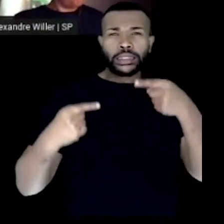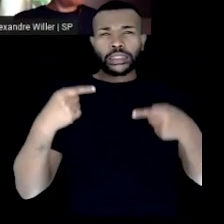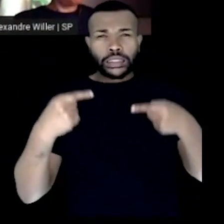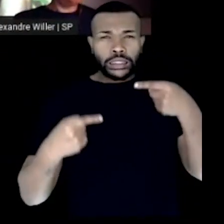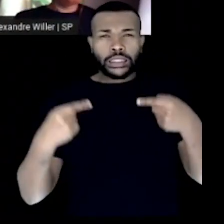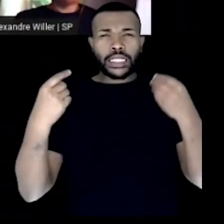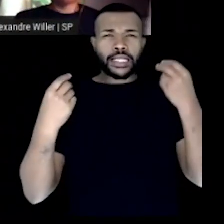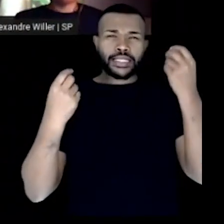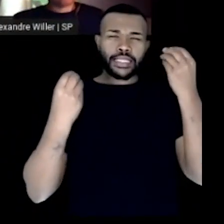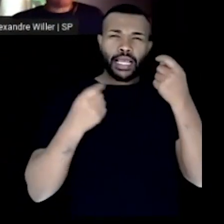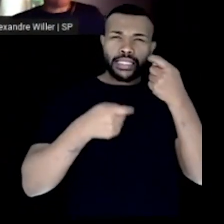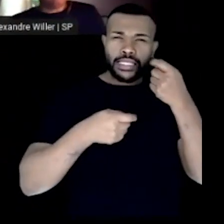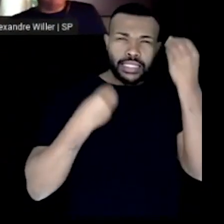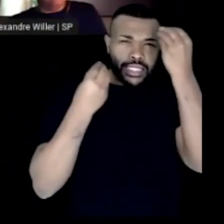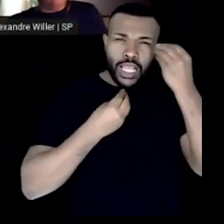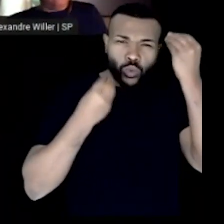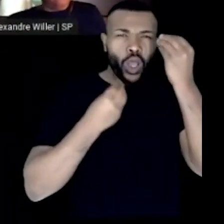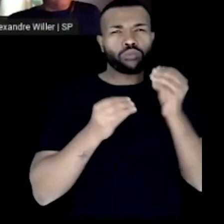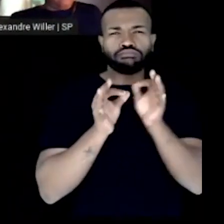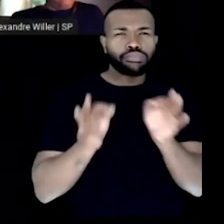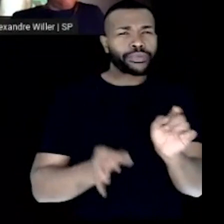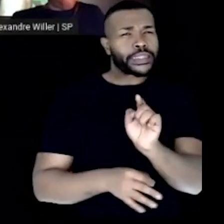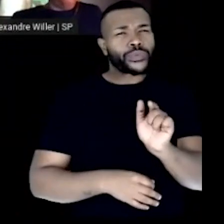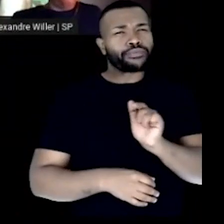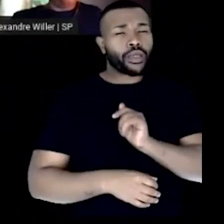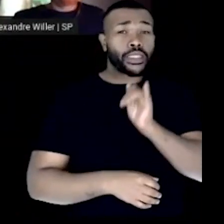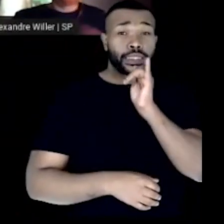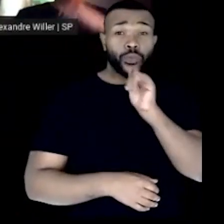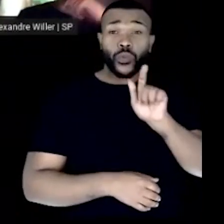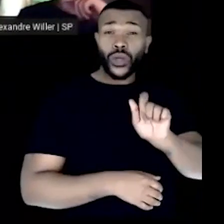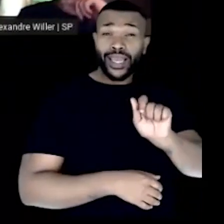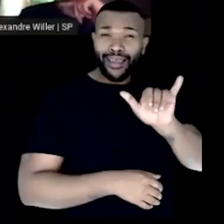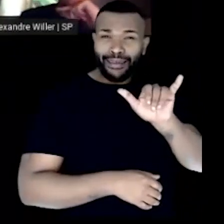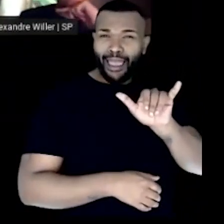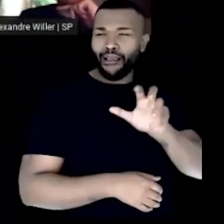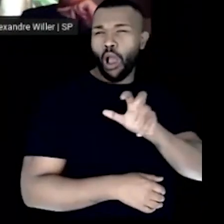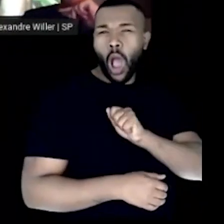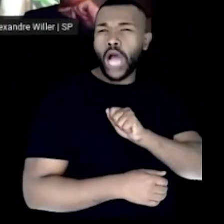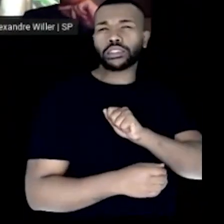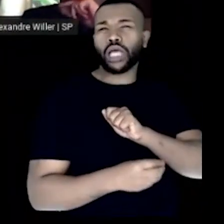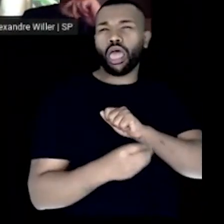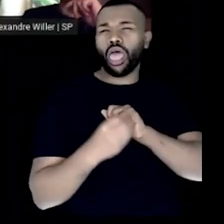tensão sexual muito forte, mas não é tão simples assim, né? Porque ainda tem esse clichê do gay